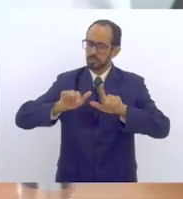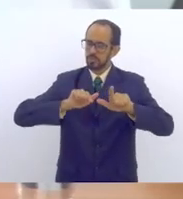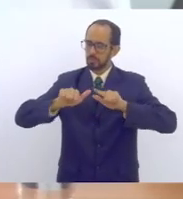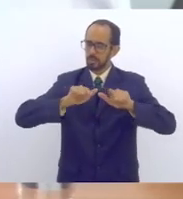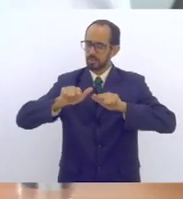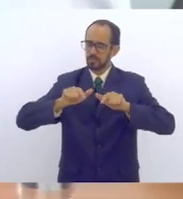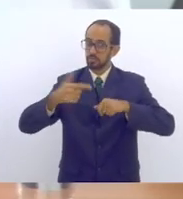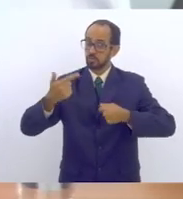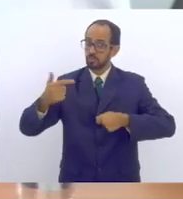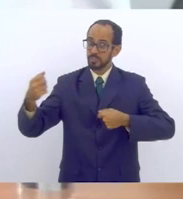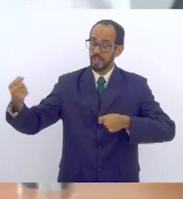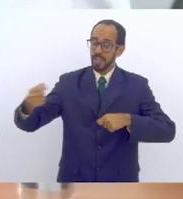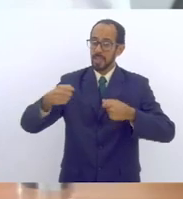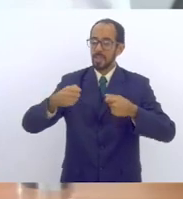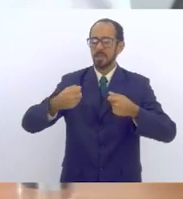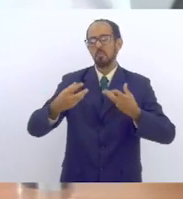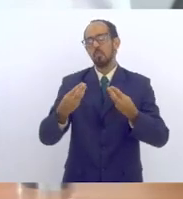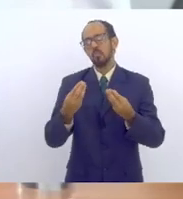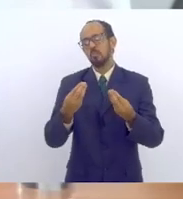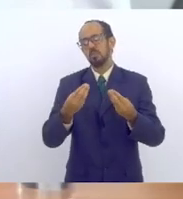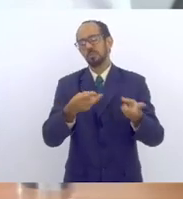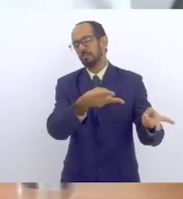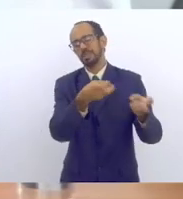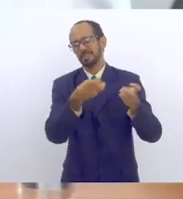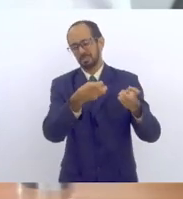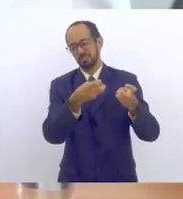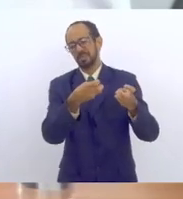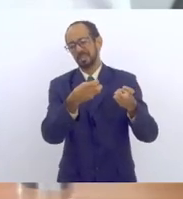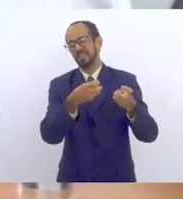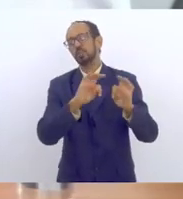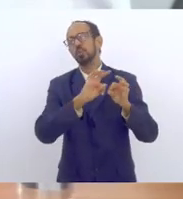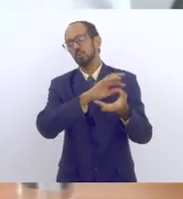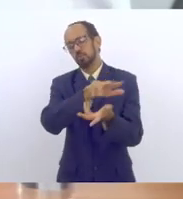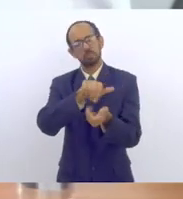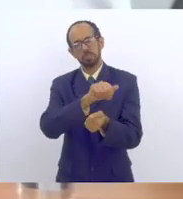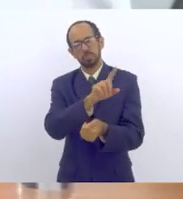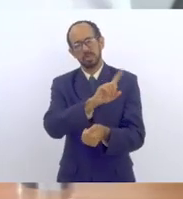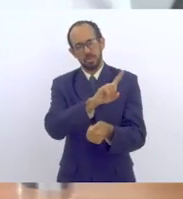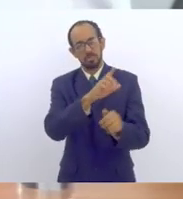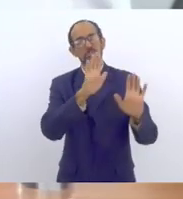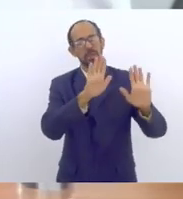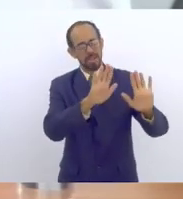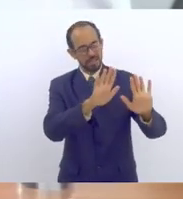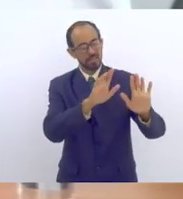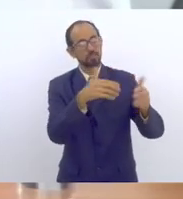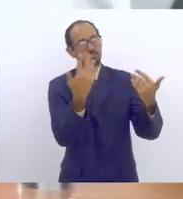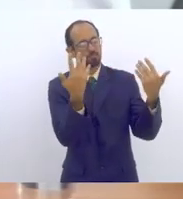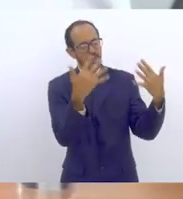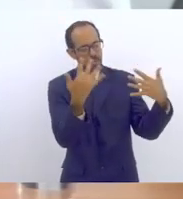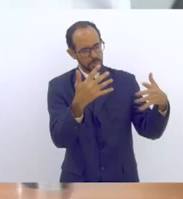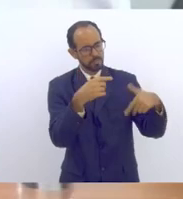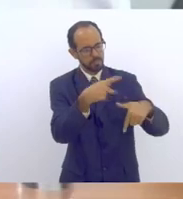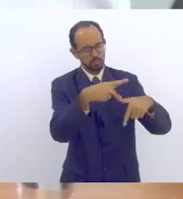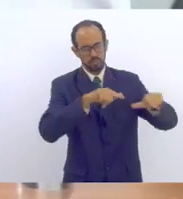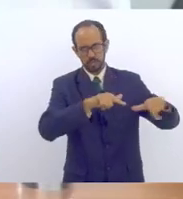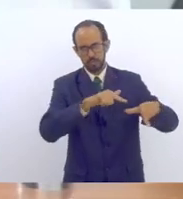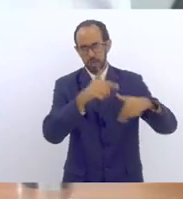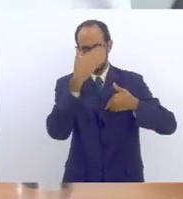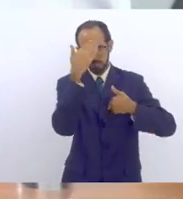holofote e assim parabéns pelo teu trabalho tua dedicação Polícia Militar do Estado do Rio de Janeiro Muito obrigado